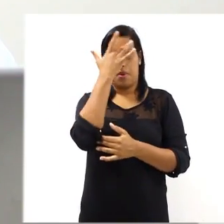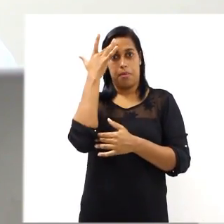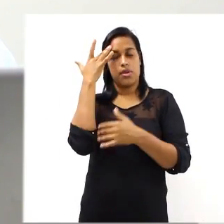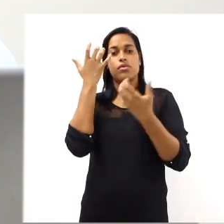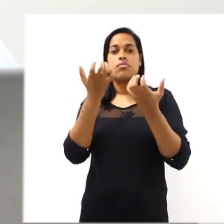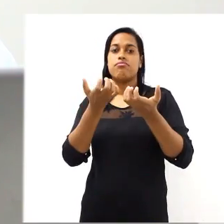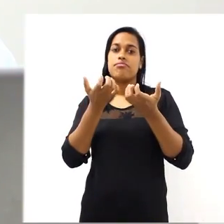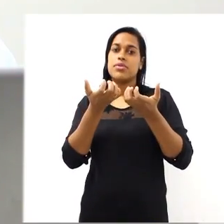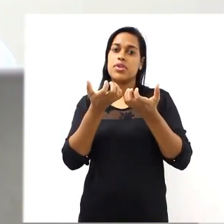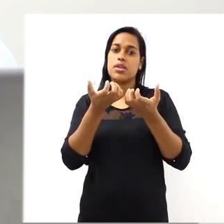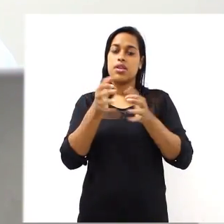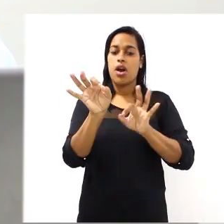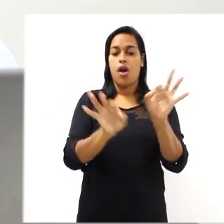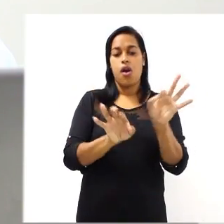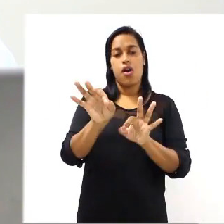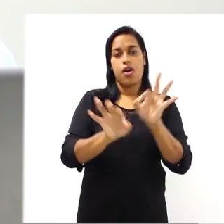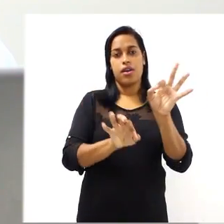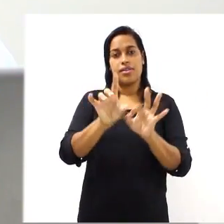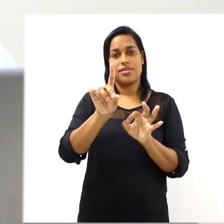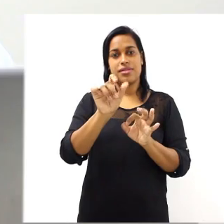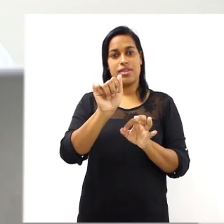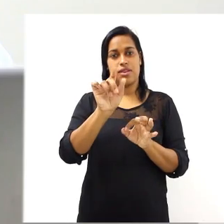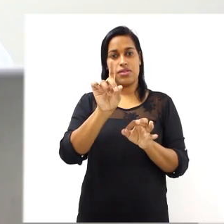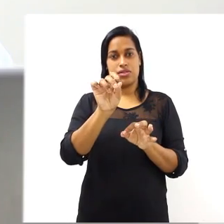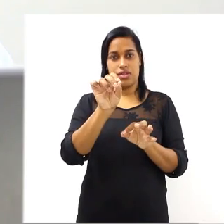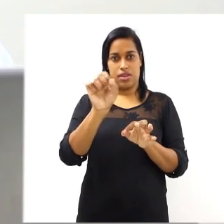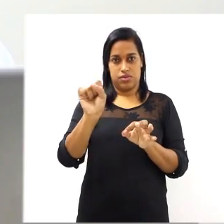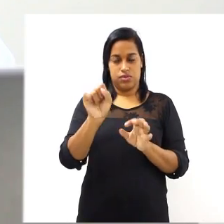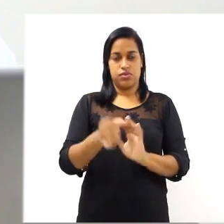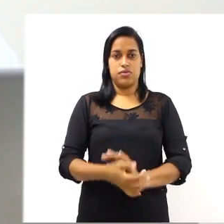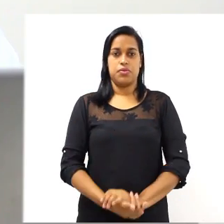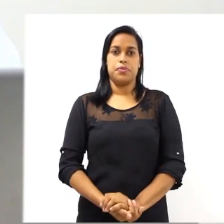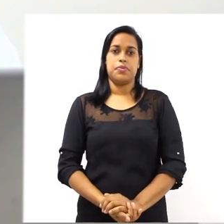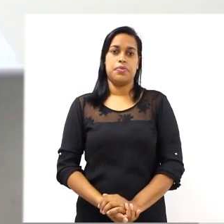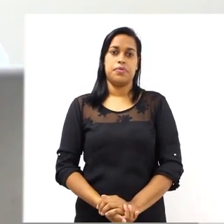que queira manipular os dados em SGBD.